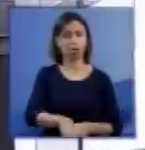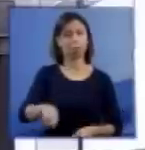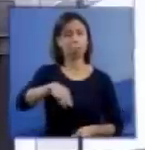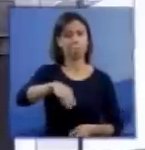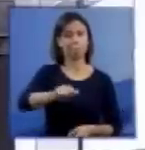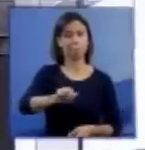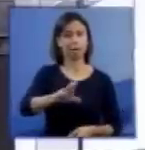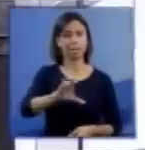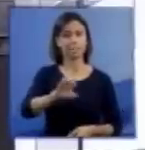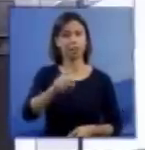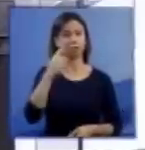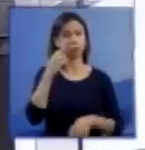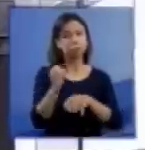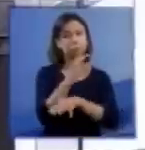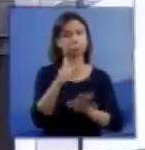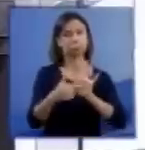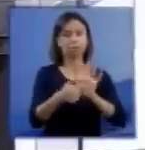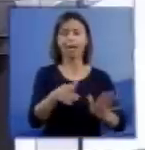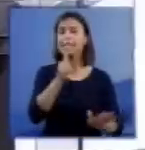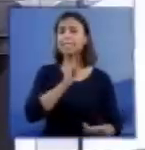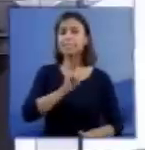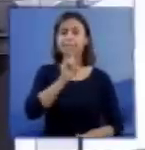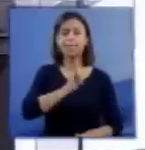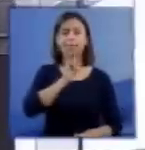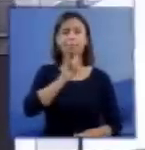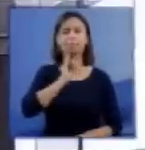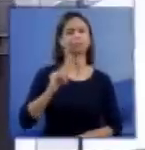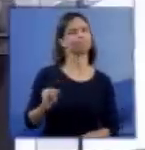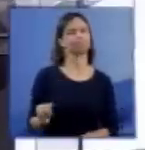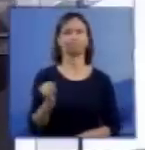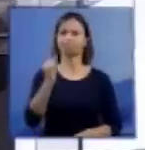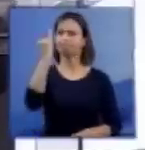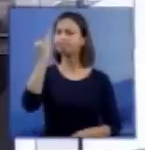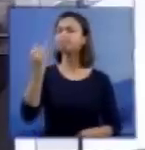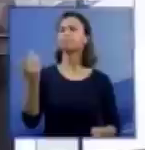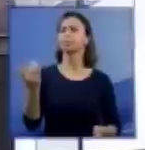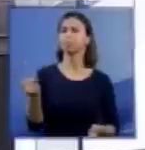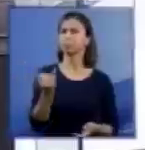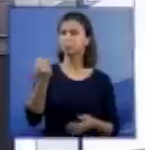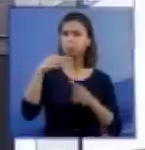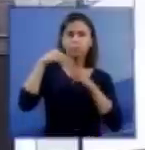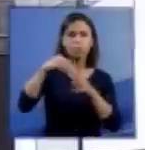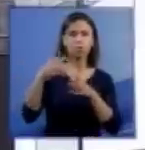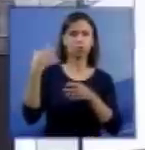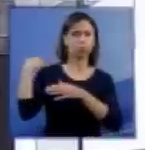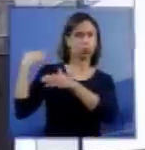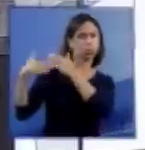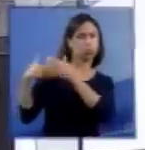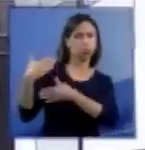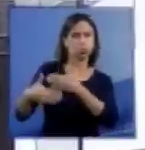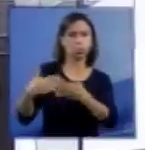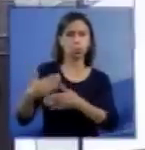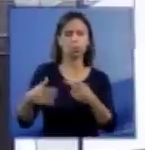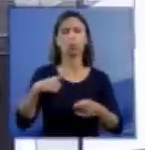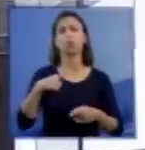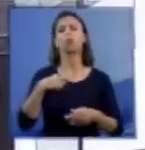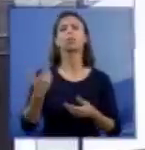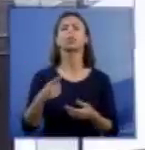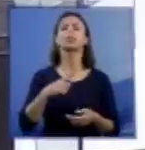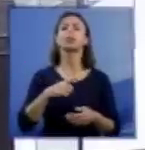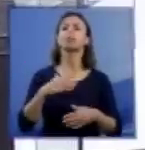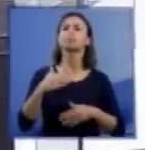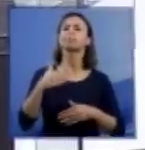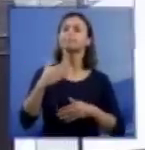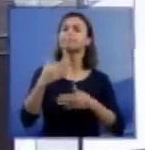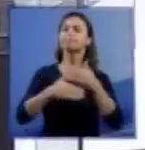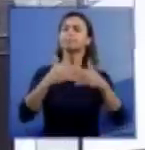exemplo um exemplo eh importante significativo nesses últimos tempos que tem superado eh